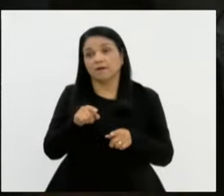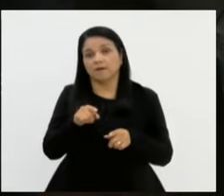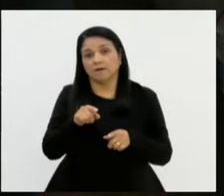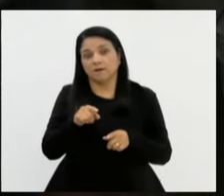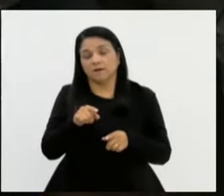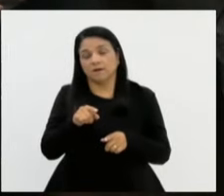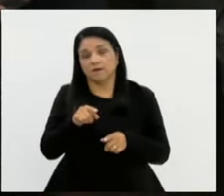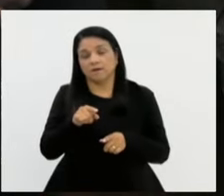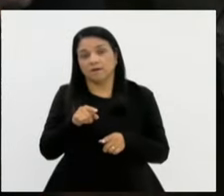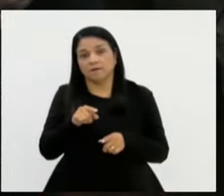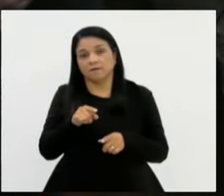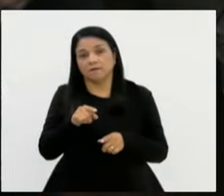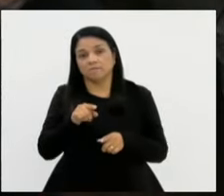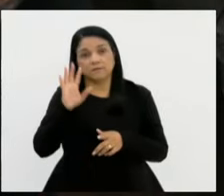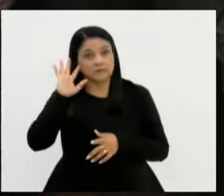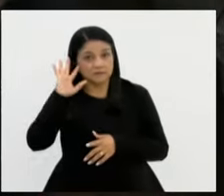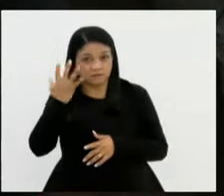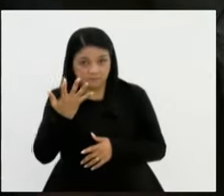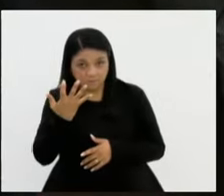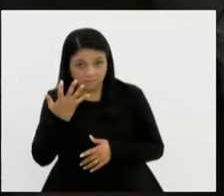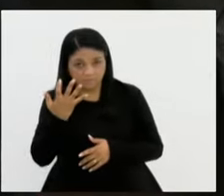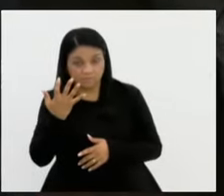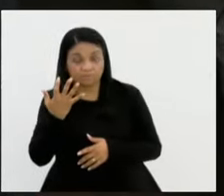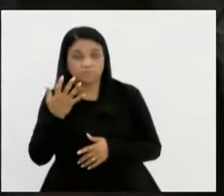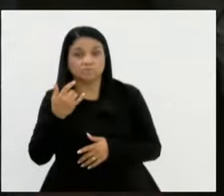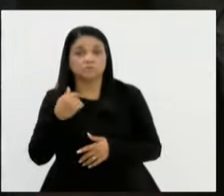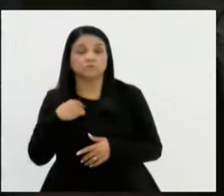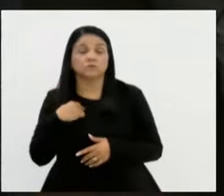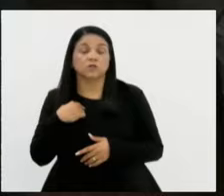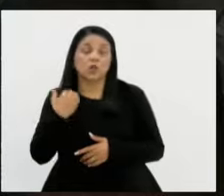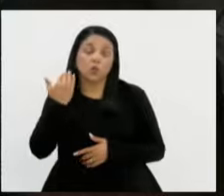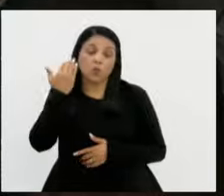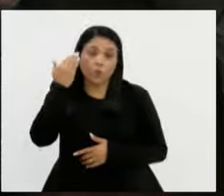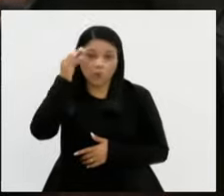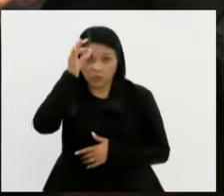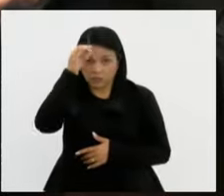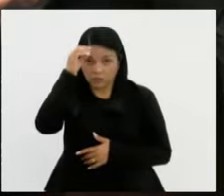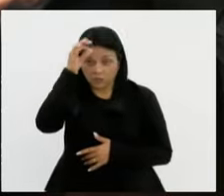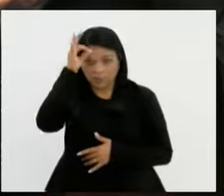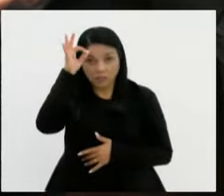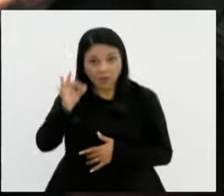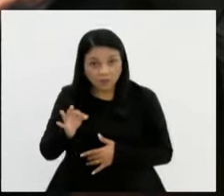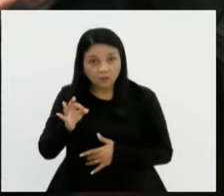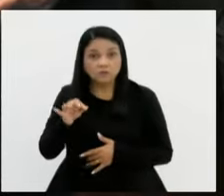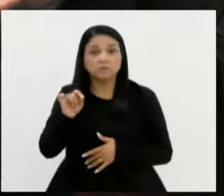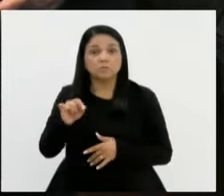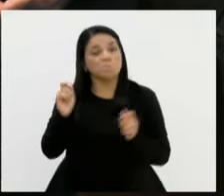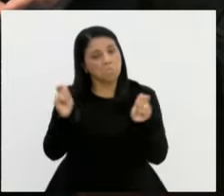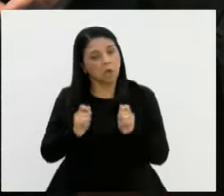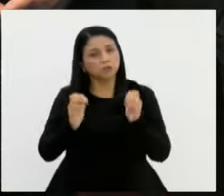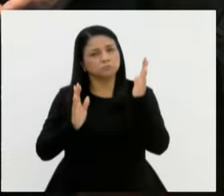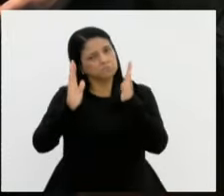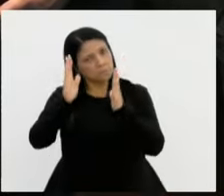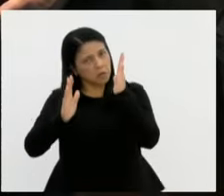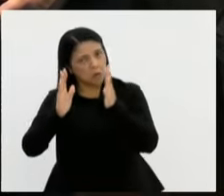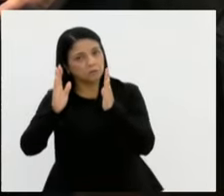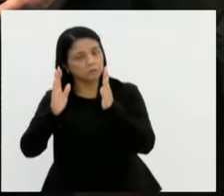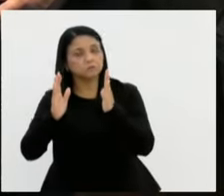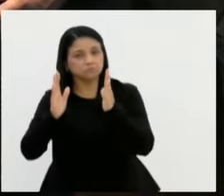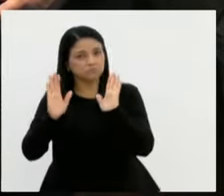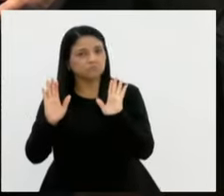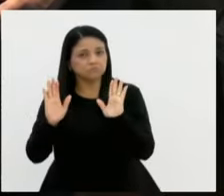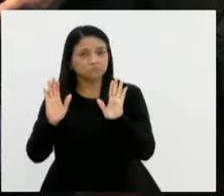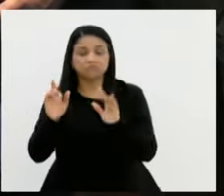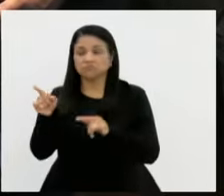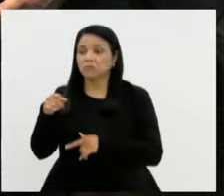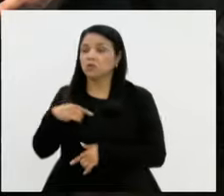cancelar completamente uma decisão, no nosso modo de entender, pode também determinar um prazo. Mas isso será objeto, por exemplo, o